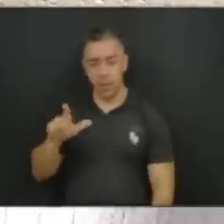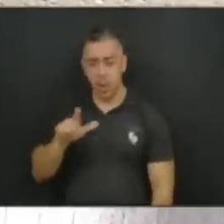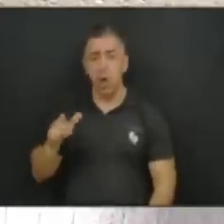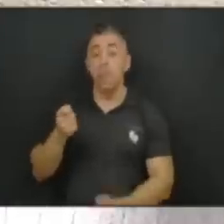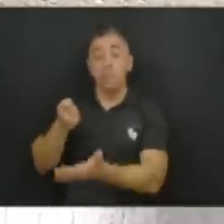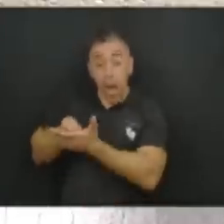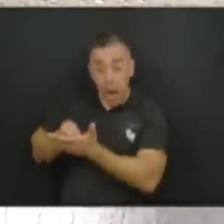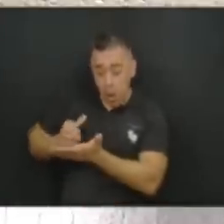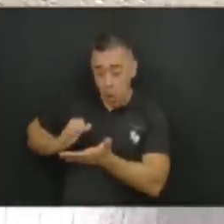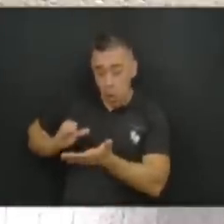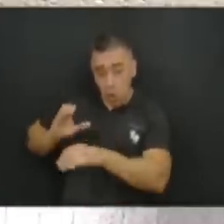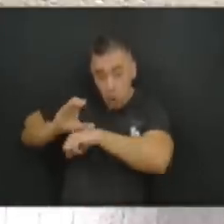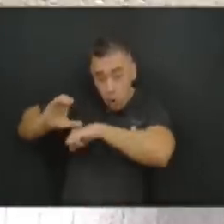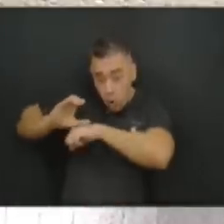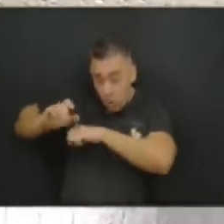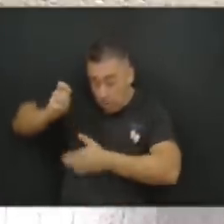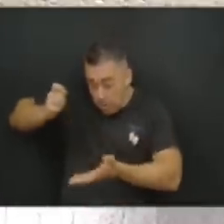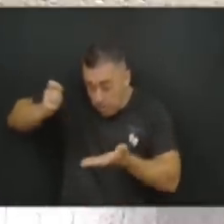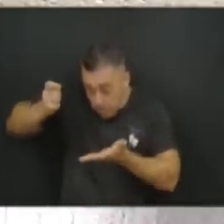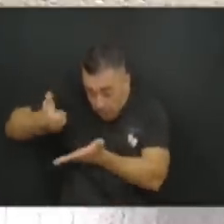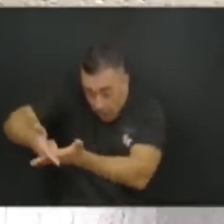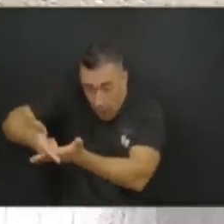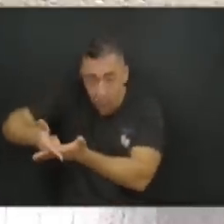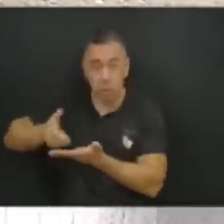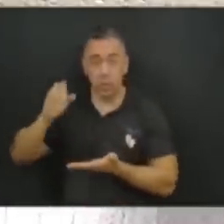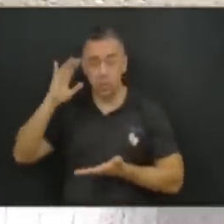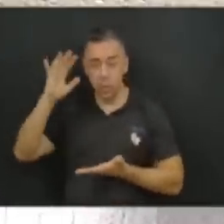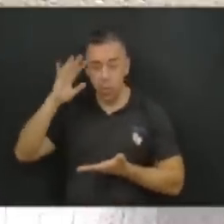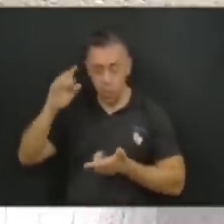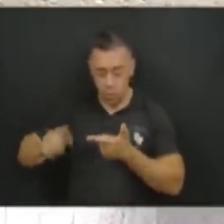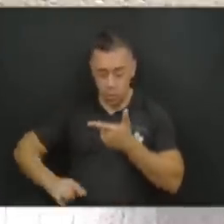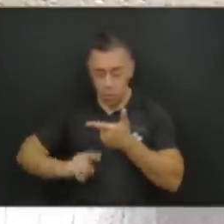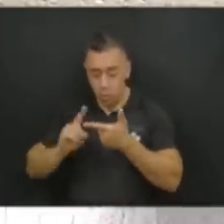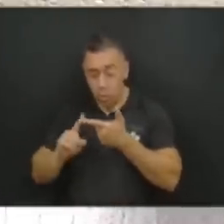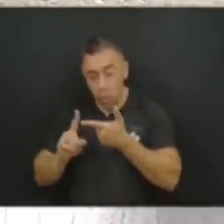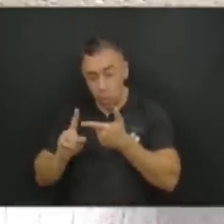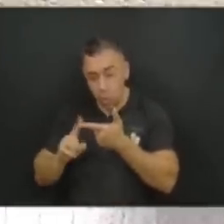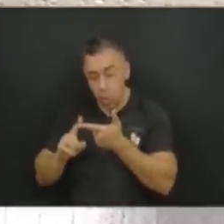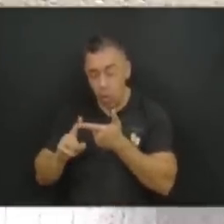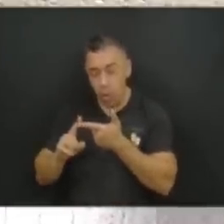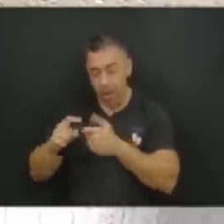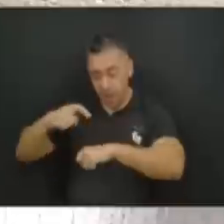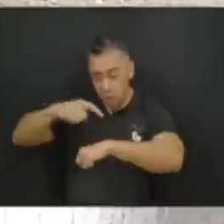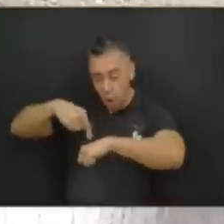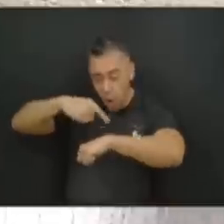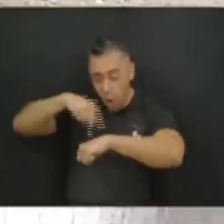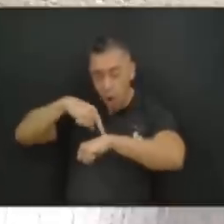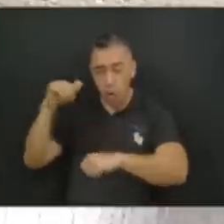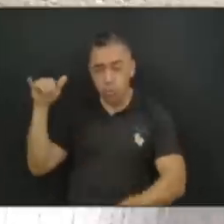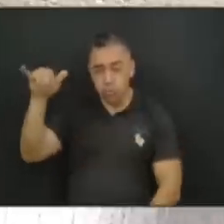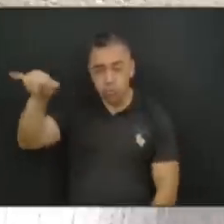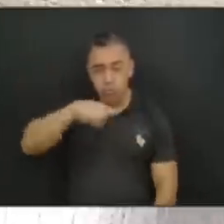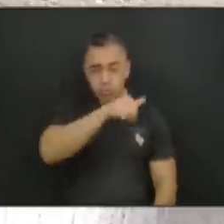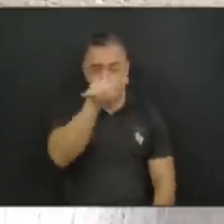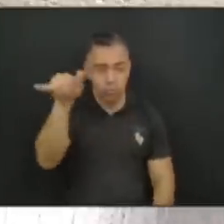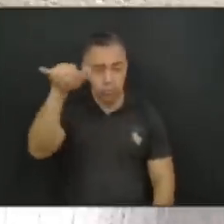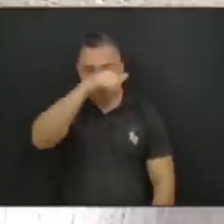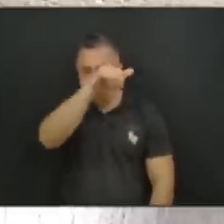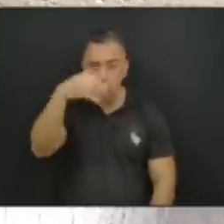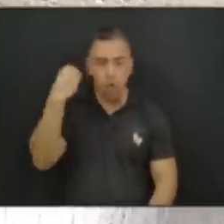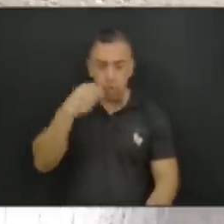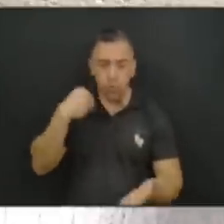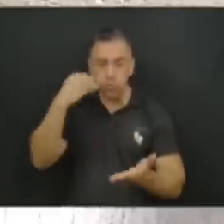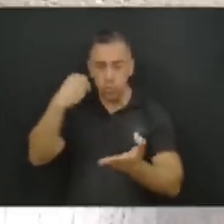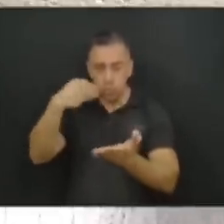curso teórico do próprio bolso eles adquirem as horas vou nesse o